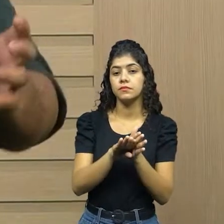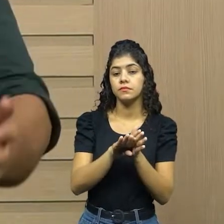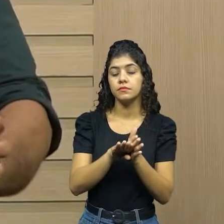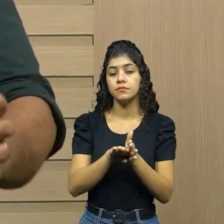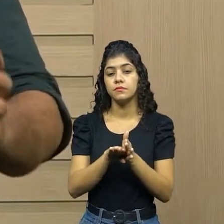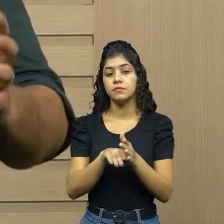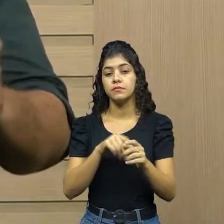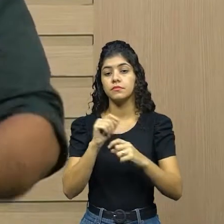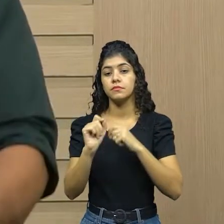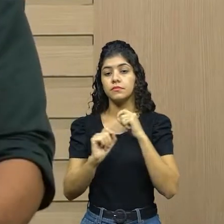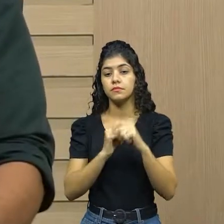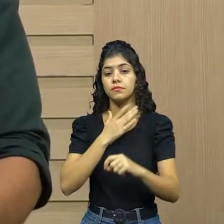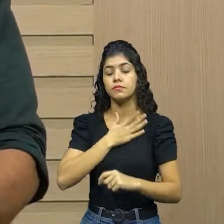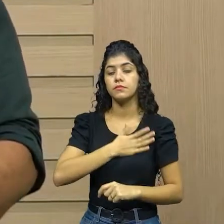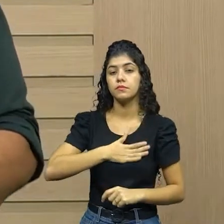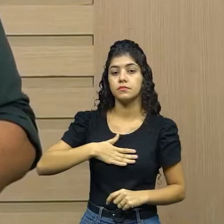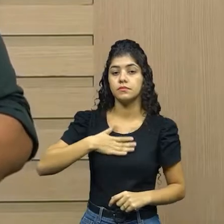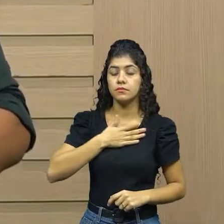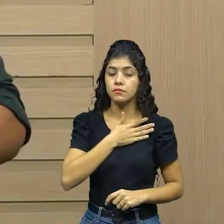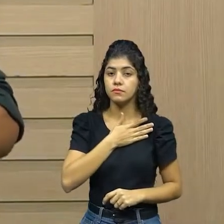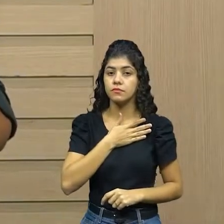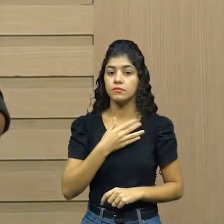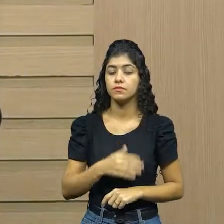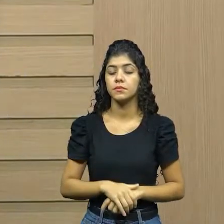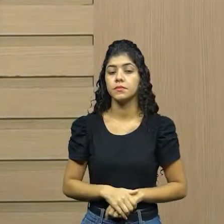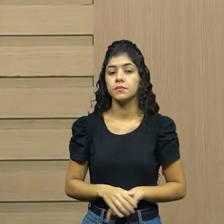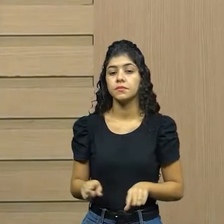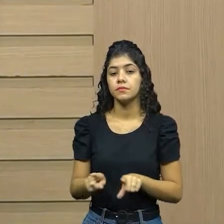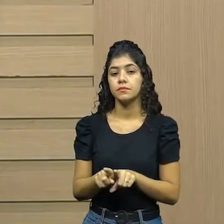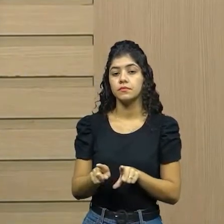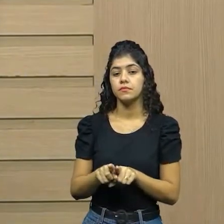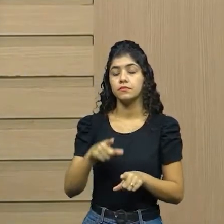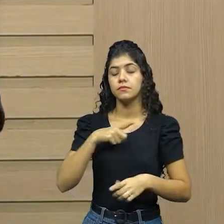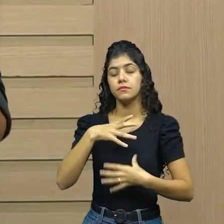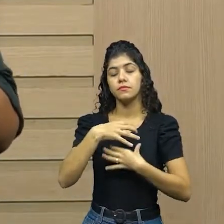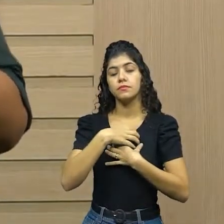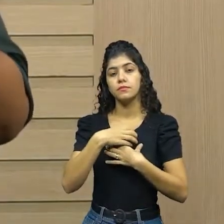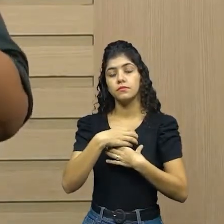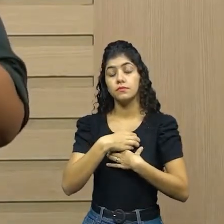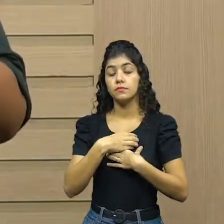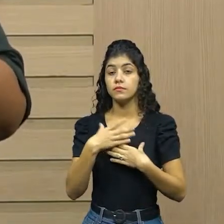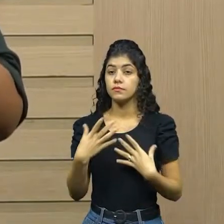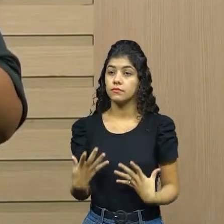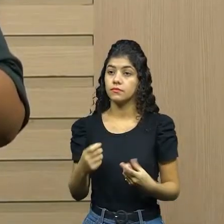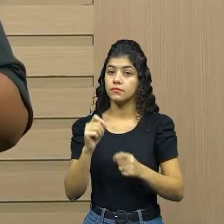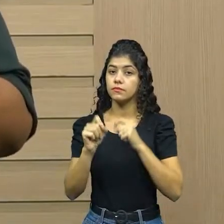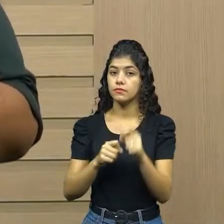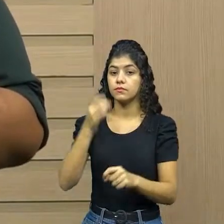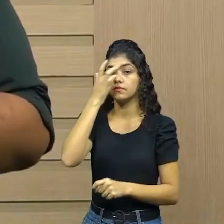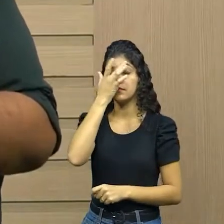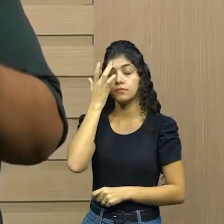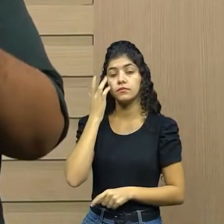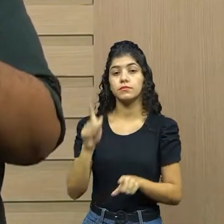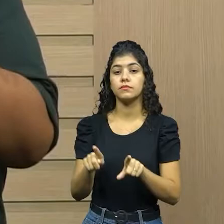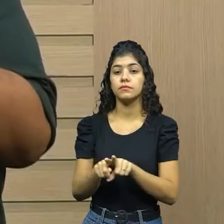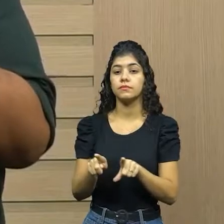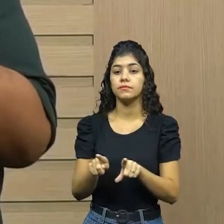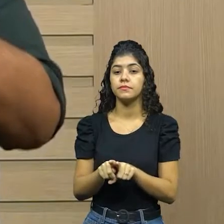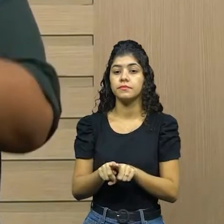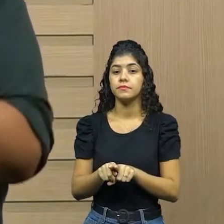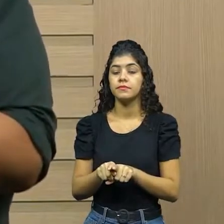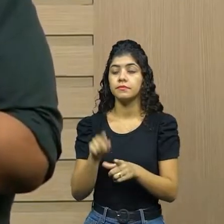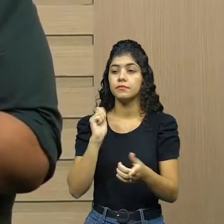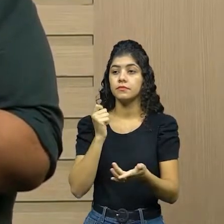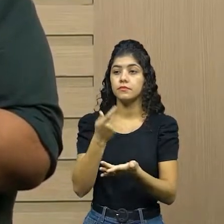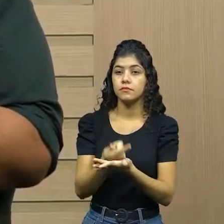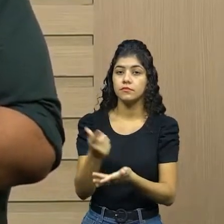eles gostam daquilo, eles se tornam satisfeitos. E aí o cliente satisfeito, ele não somente eles